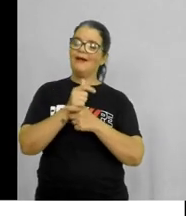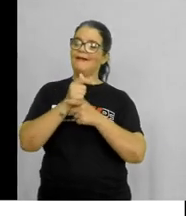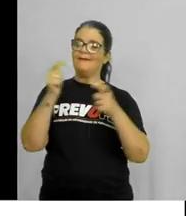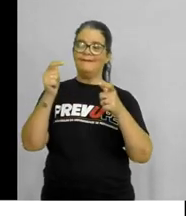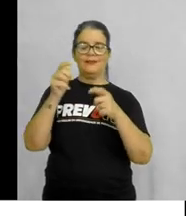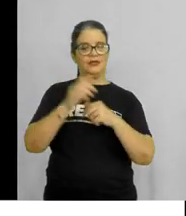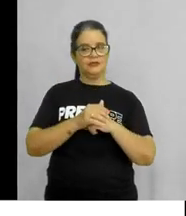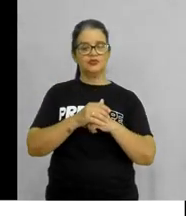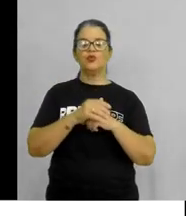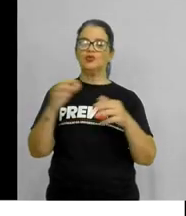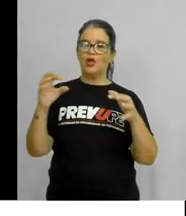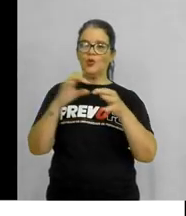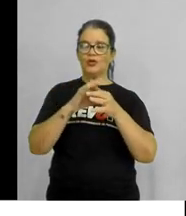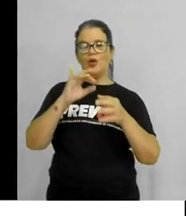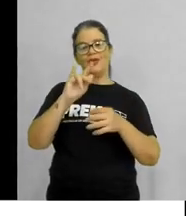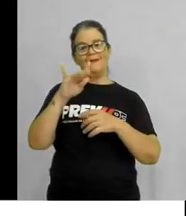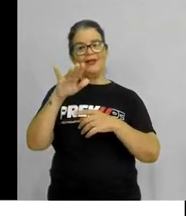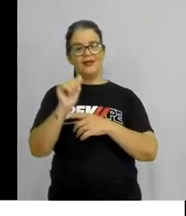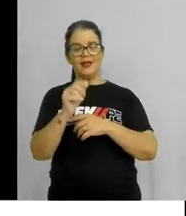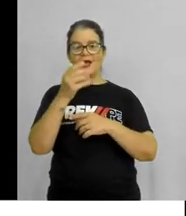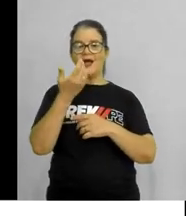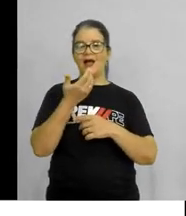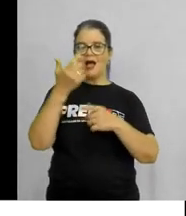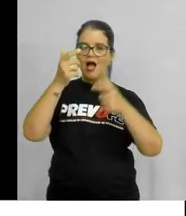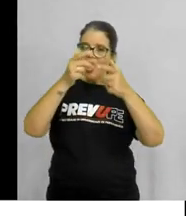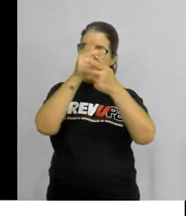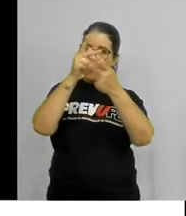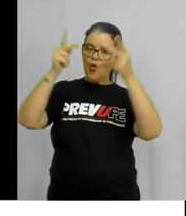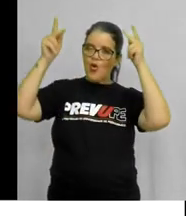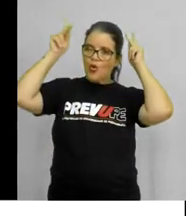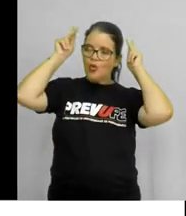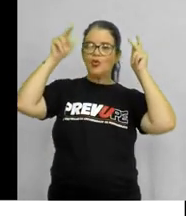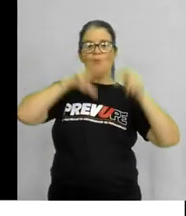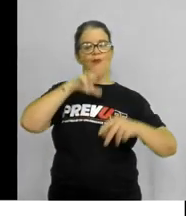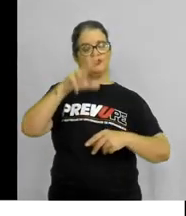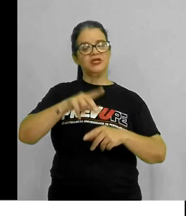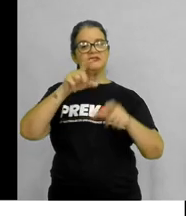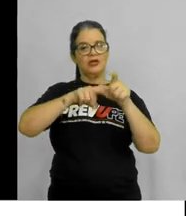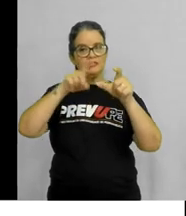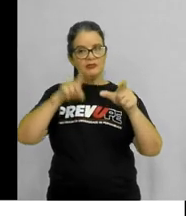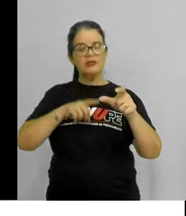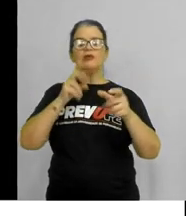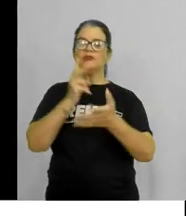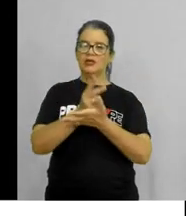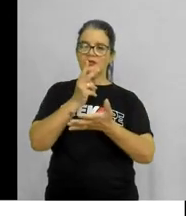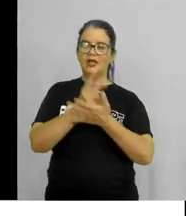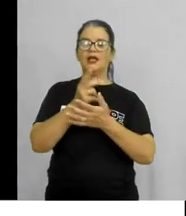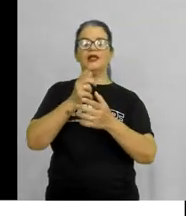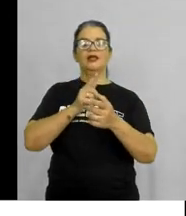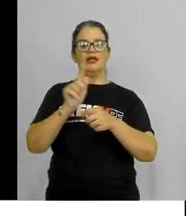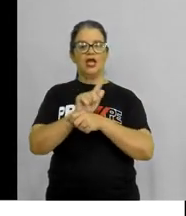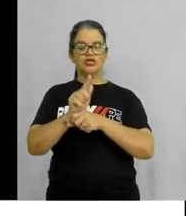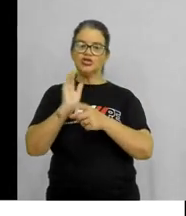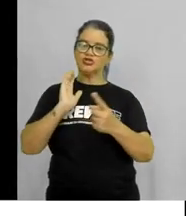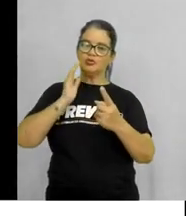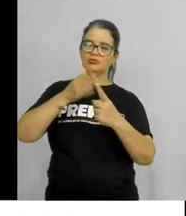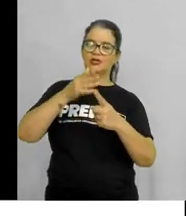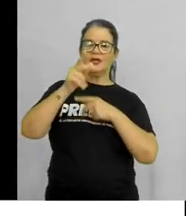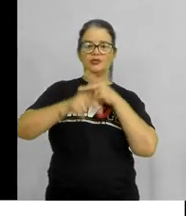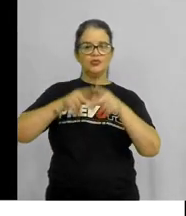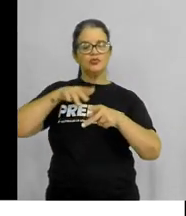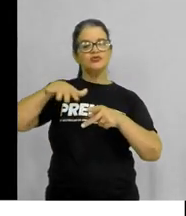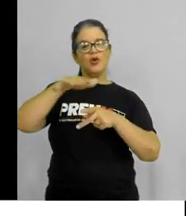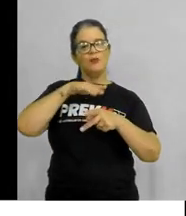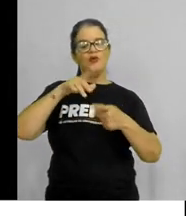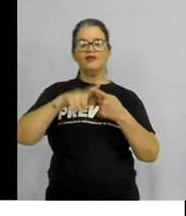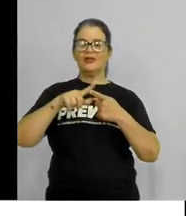período da união Ibérica A coroa portuguesa Manteve certa autonomia na gestão direta de seu povo e